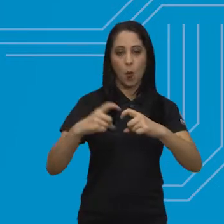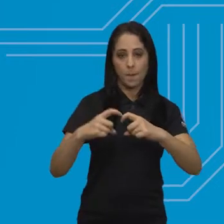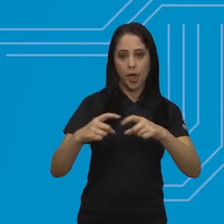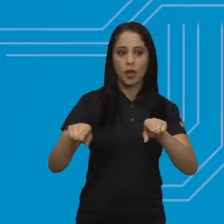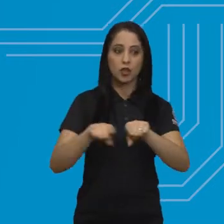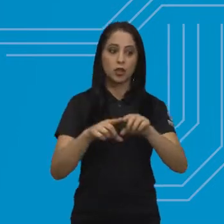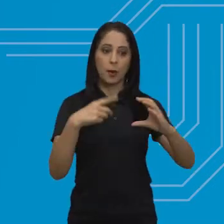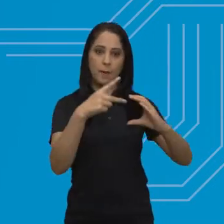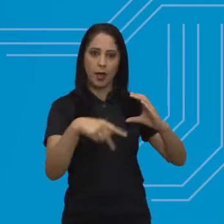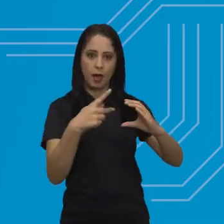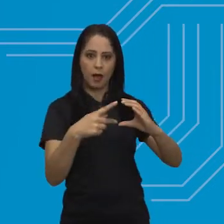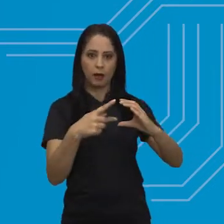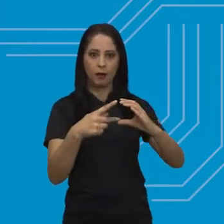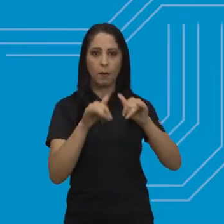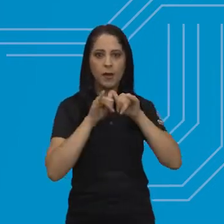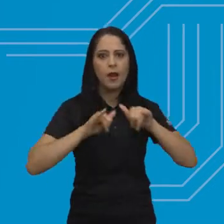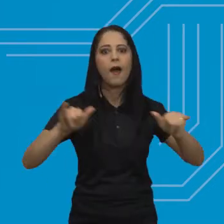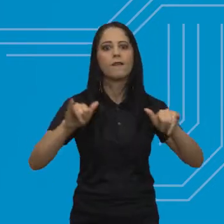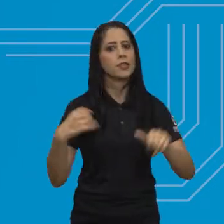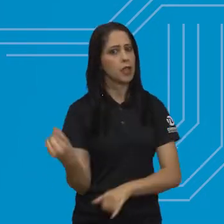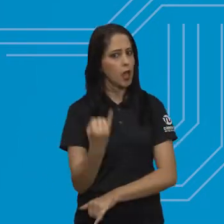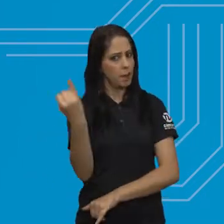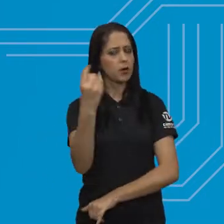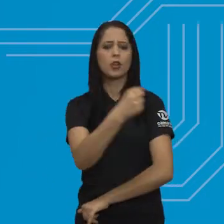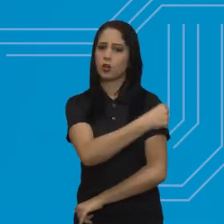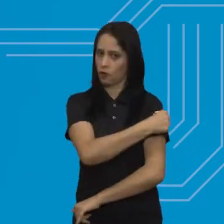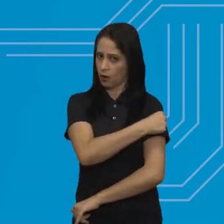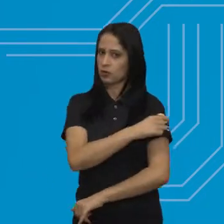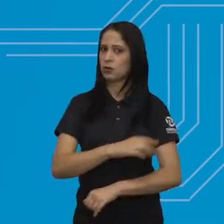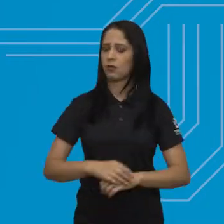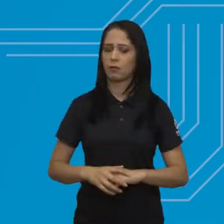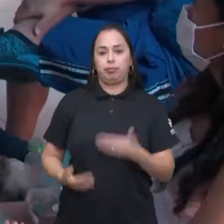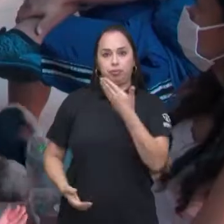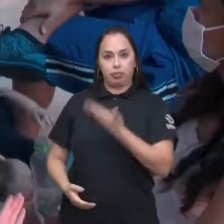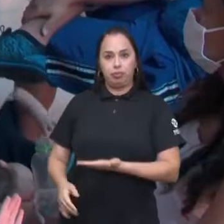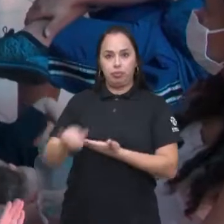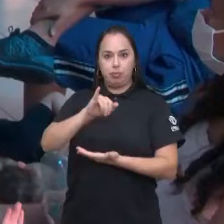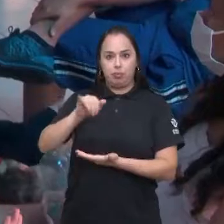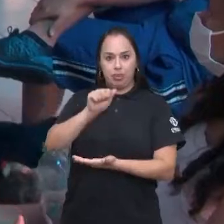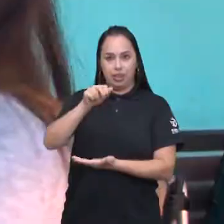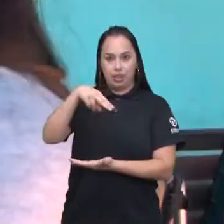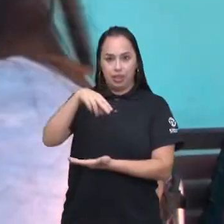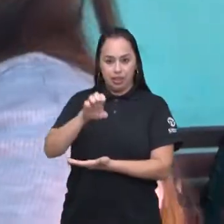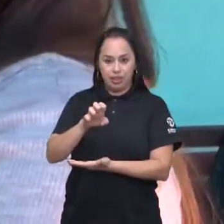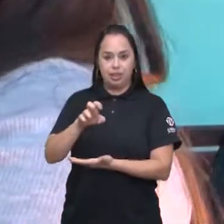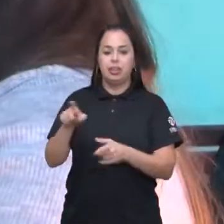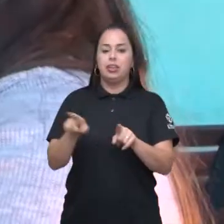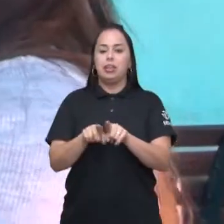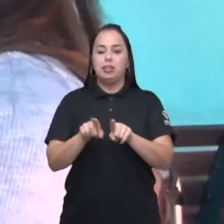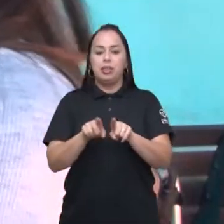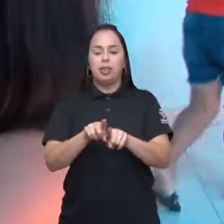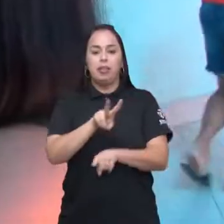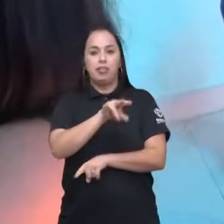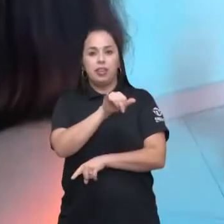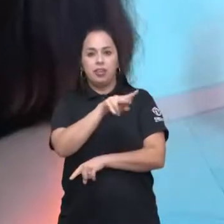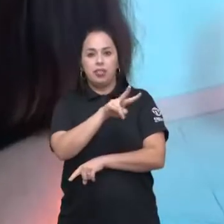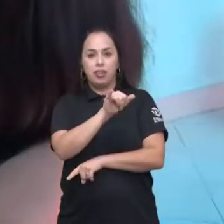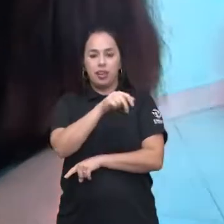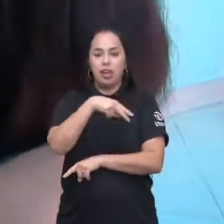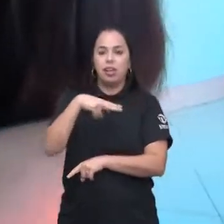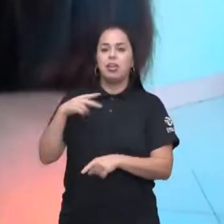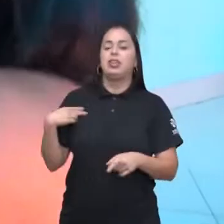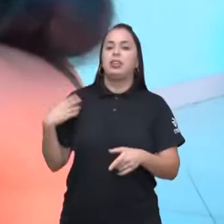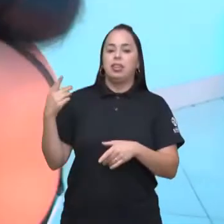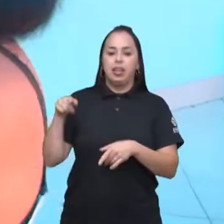médicos e também a câmera reforçam sobre a importância da vacinação a Giane e a Vivian são mães e